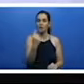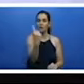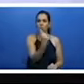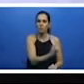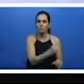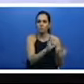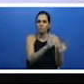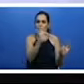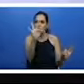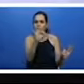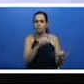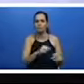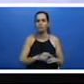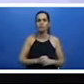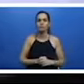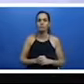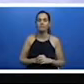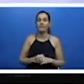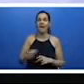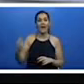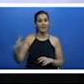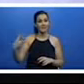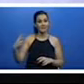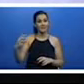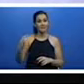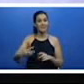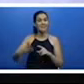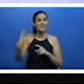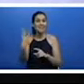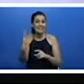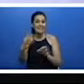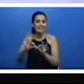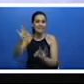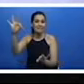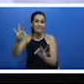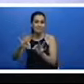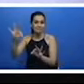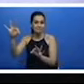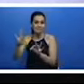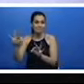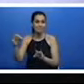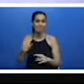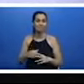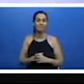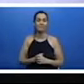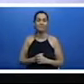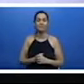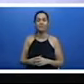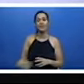A terceira, 3 cordas. A quarta tem